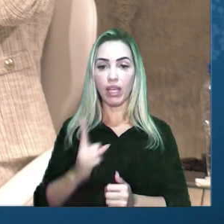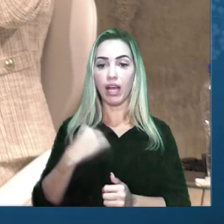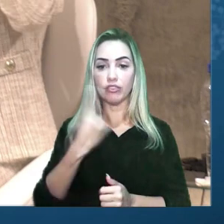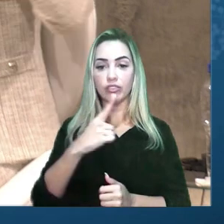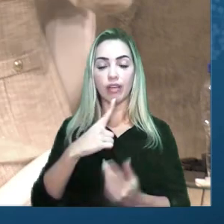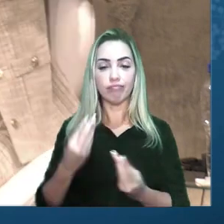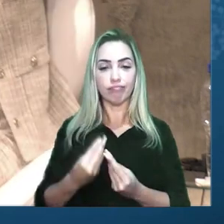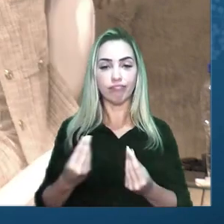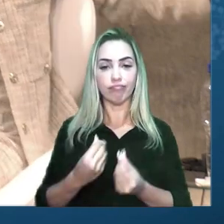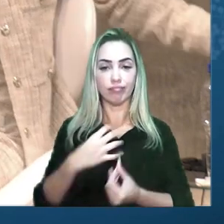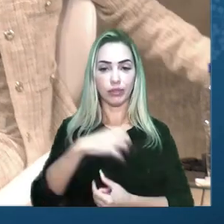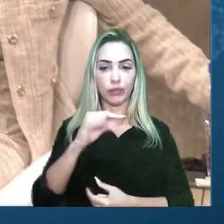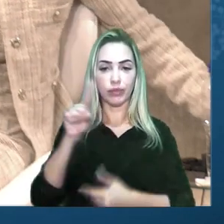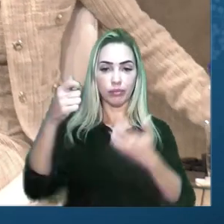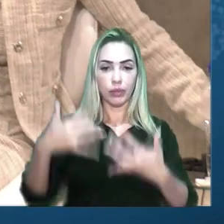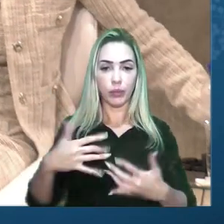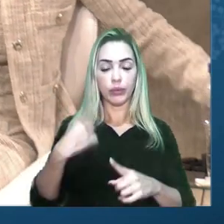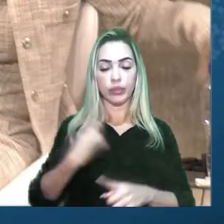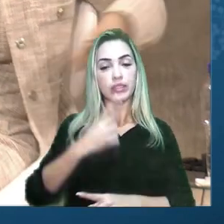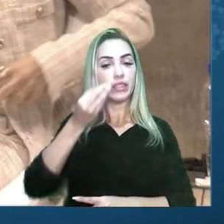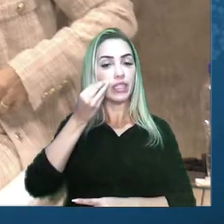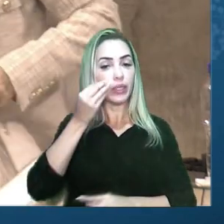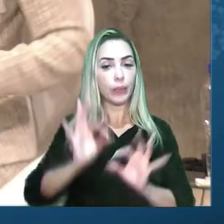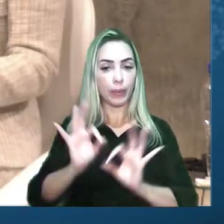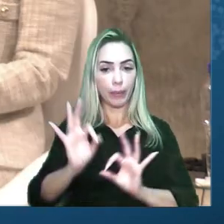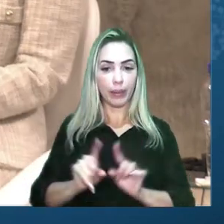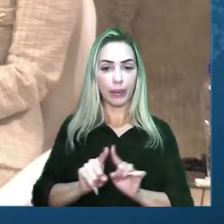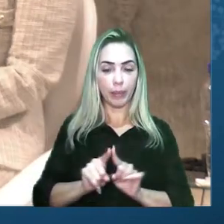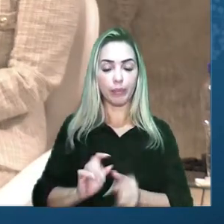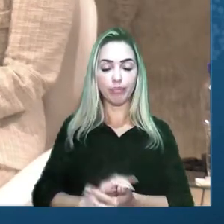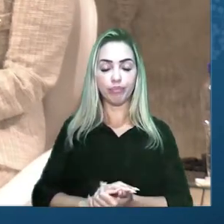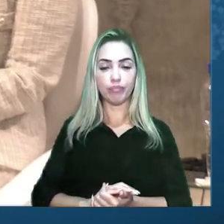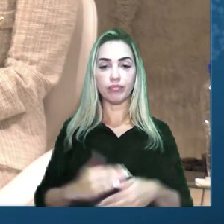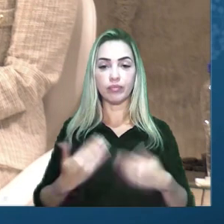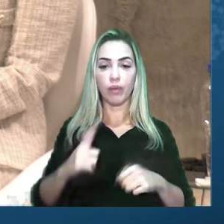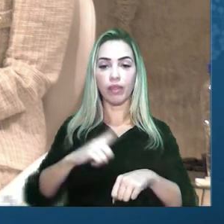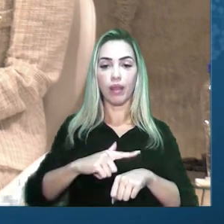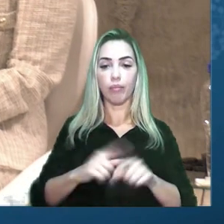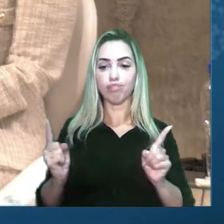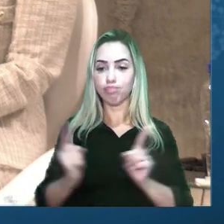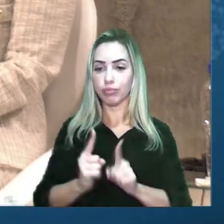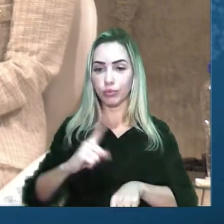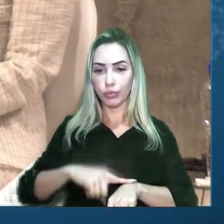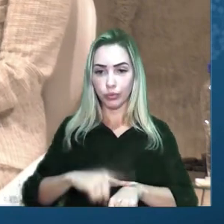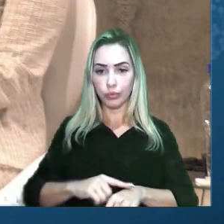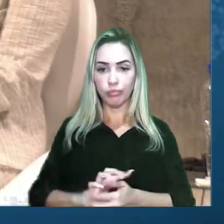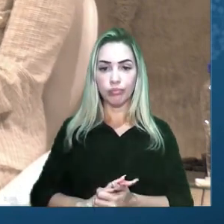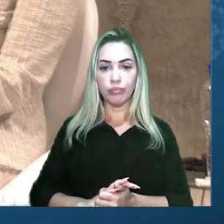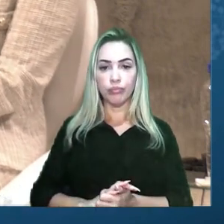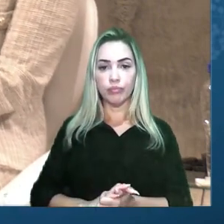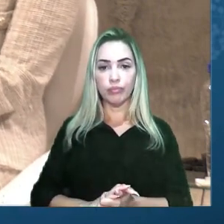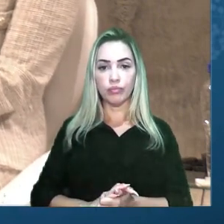tudo que você falou e estamos tentando nos preparar. Nós estamos com o tempo muito apertado, então, eu não sei